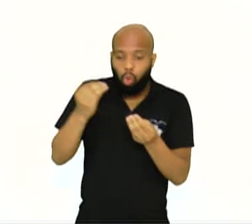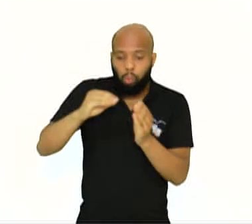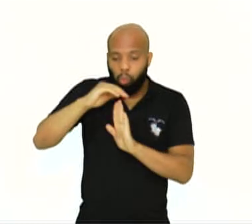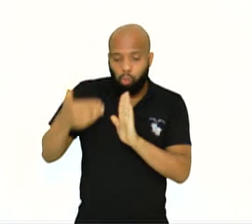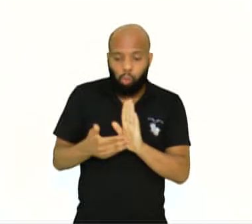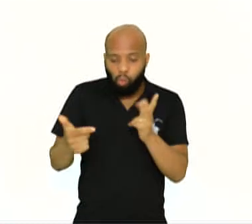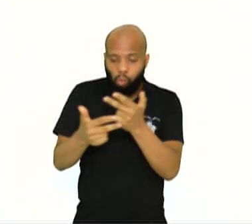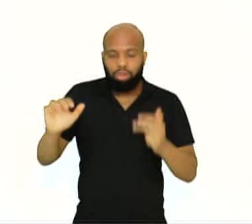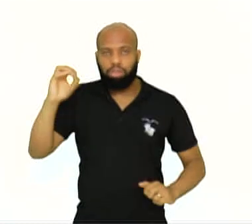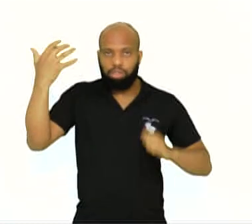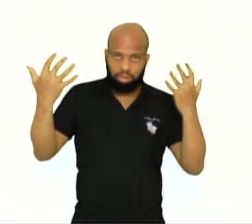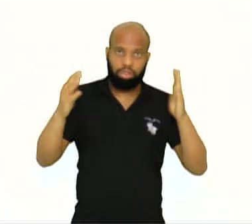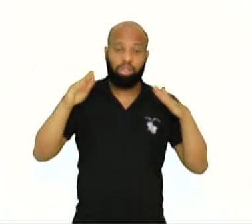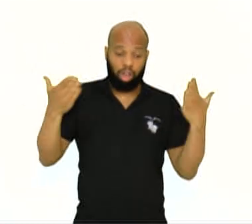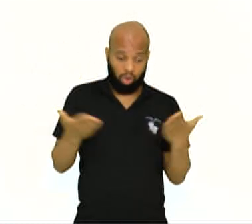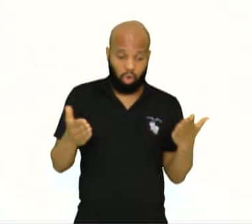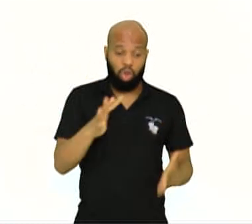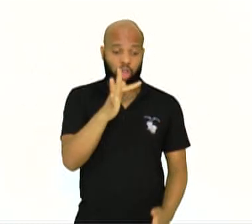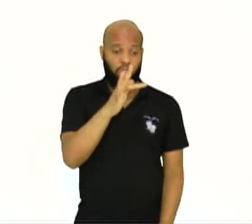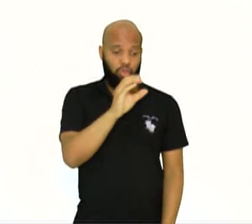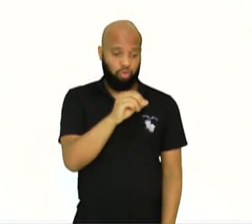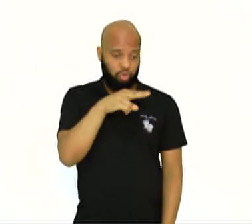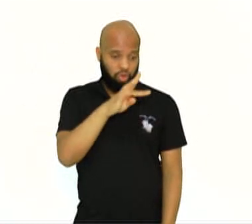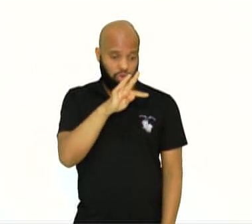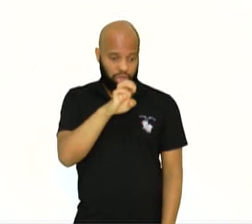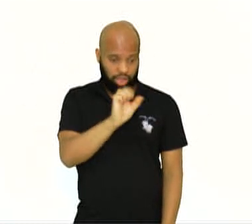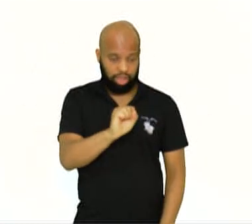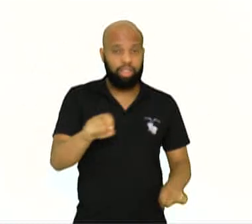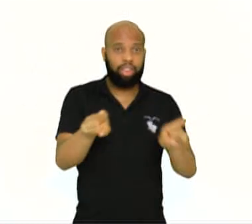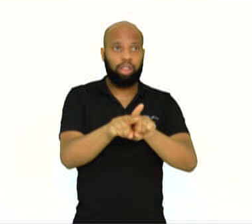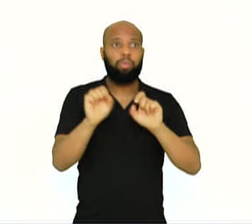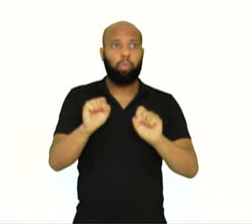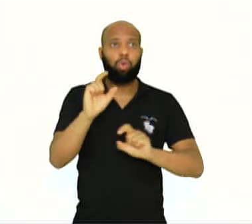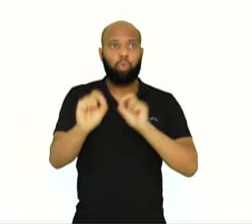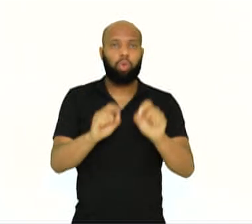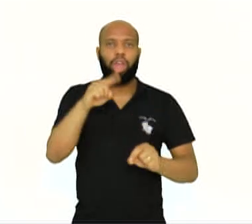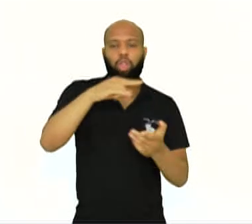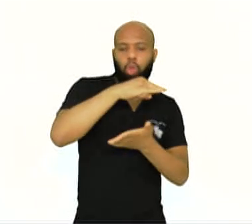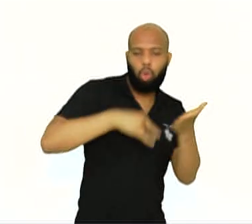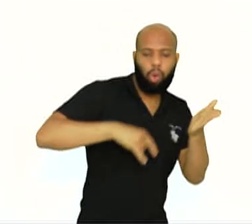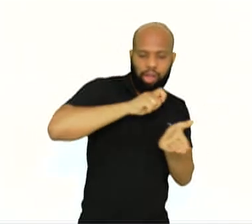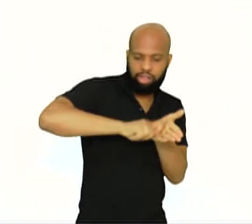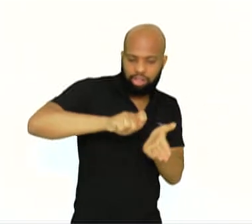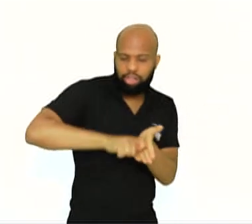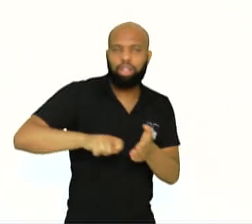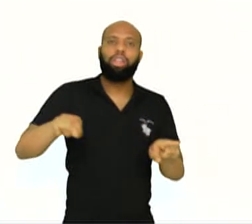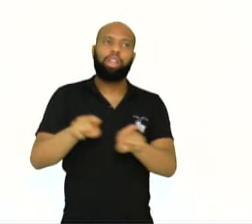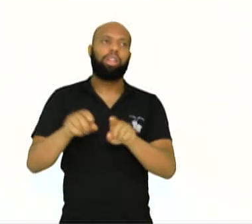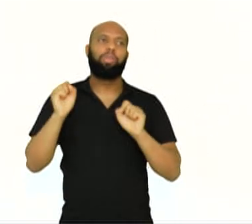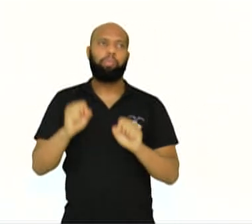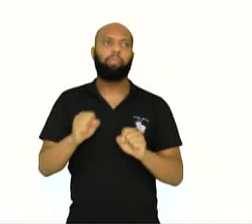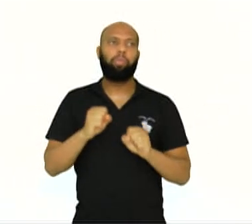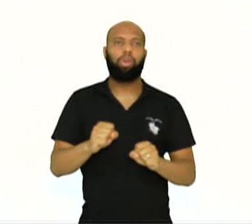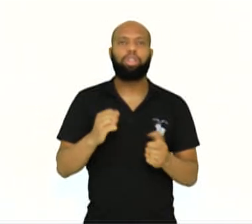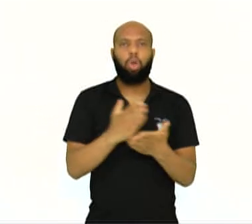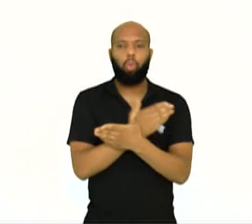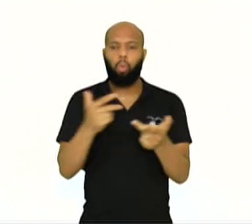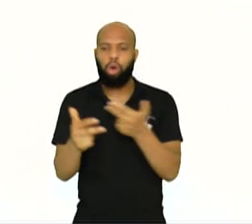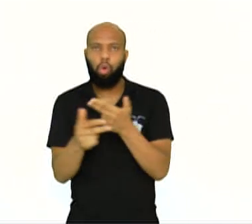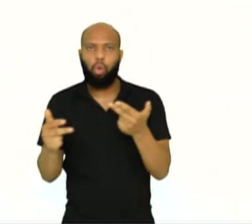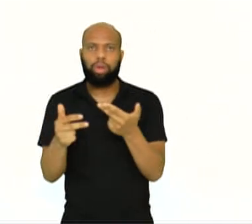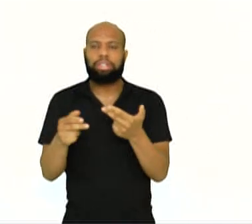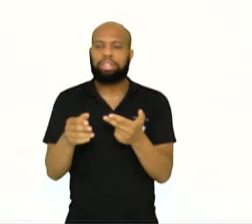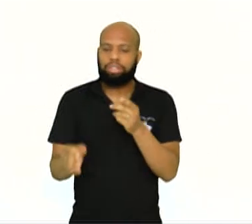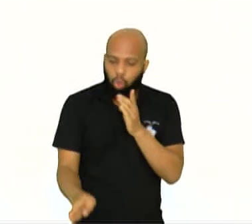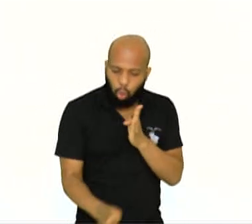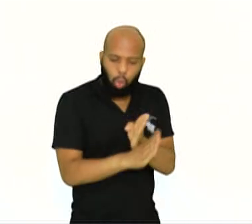aconteceu. E fontes também podem ser, olha só, documentos escritos, podem ser artefatos, podem